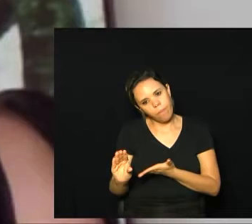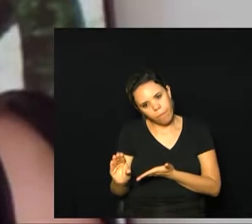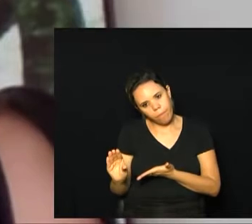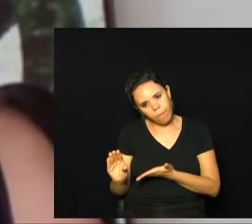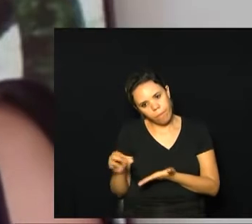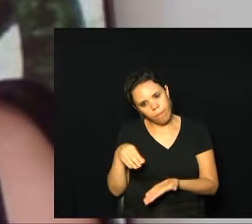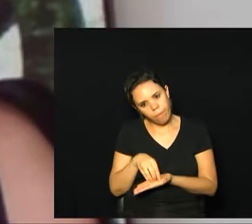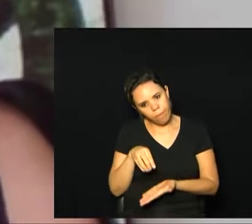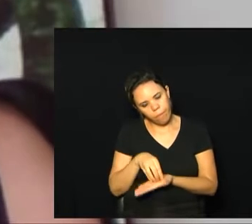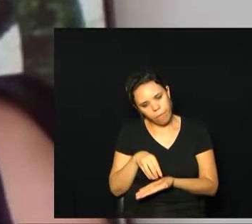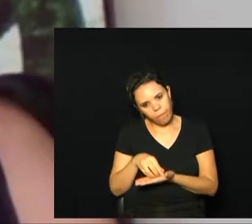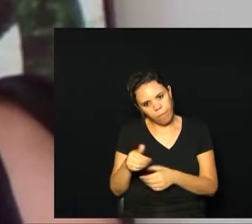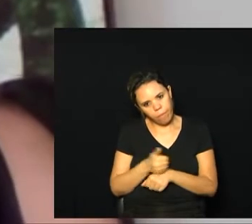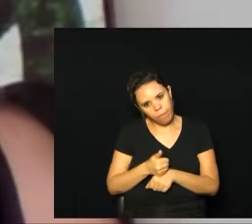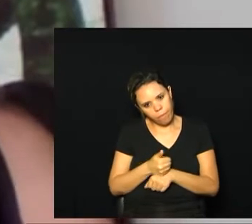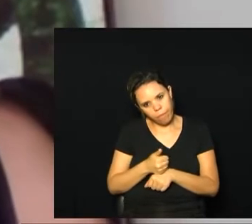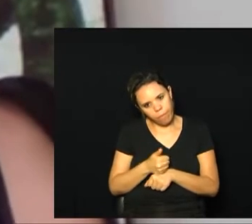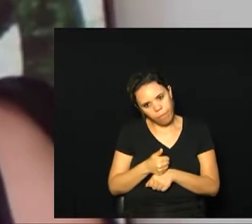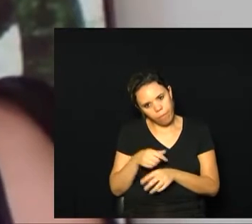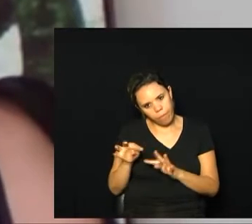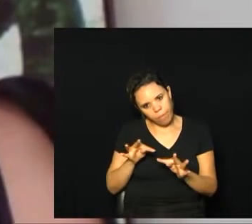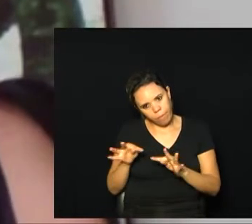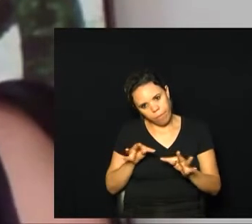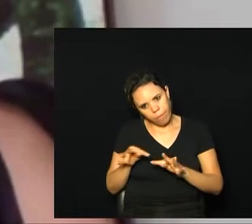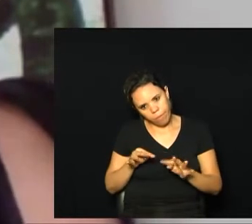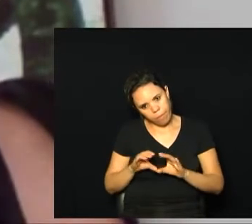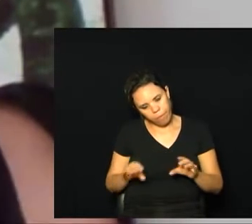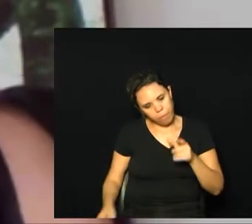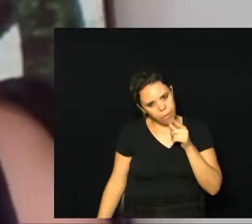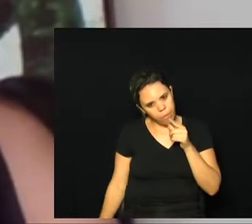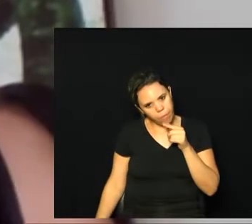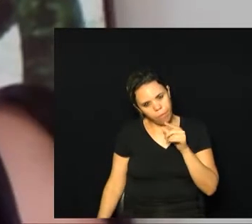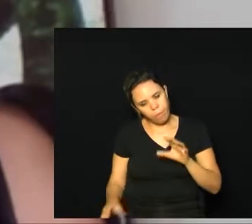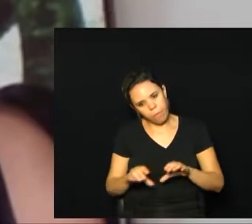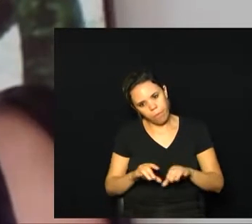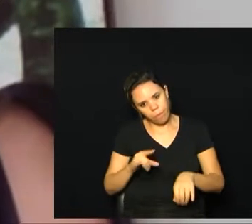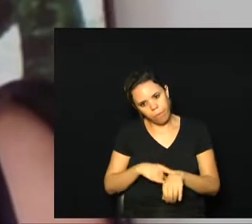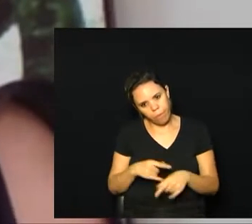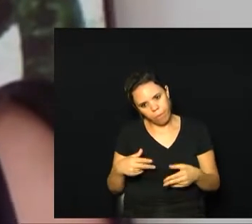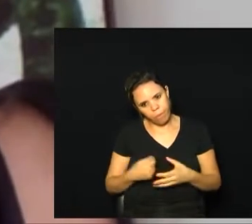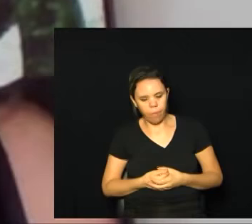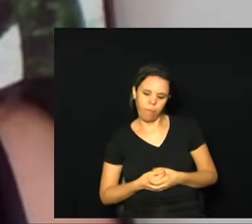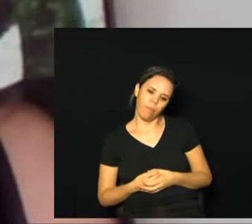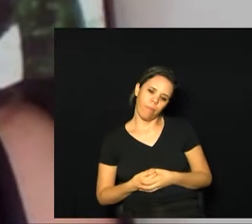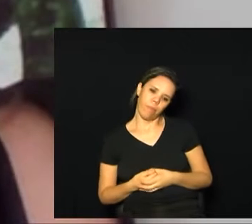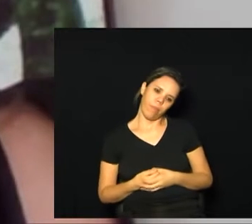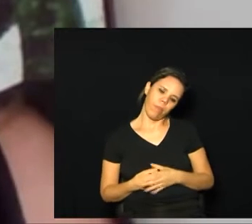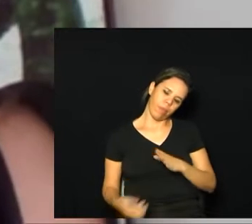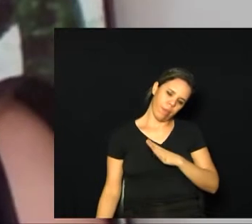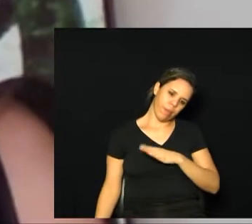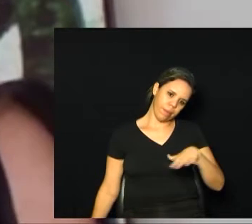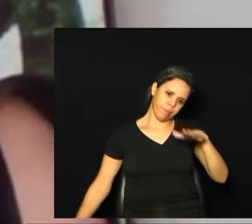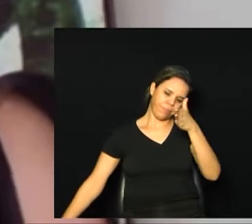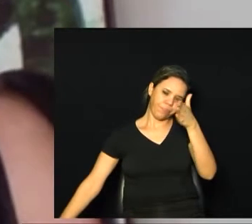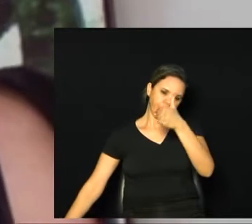nesse setor aí, de questão de tratamento, né, de efluentes nas cidades. Então, a